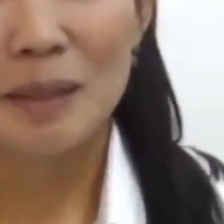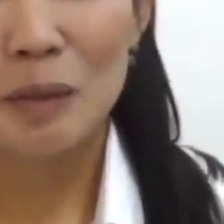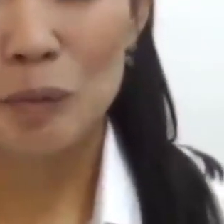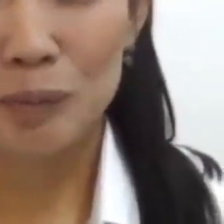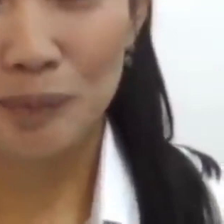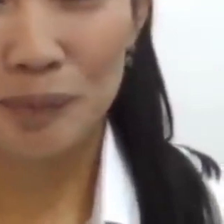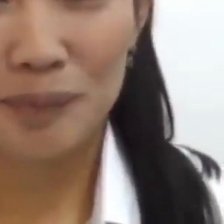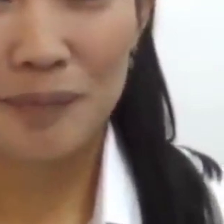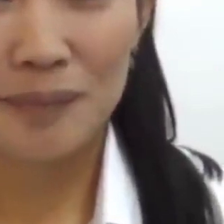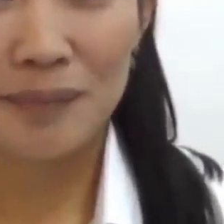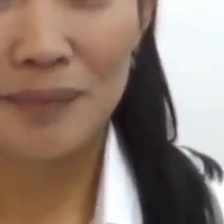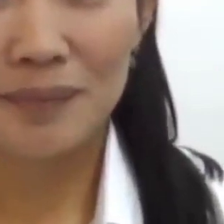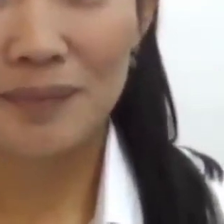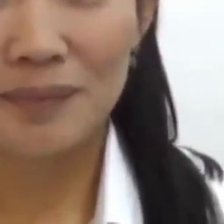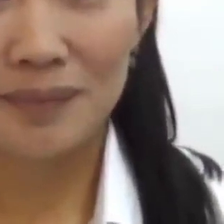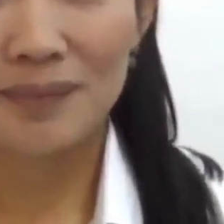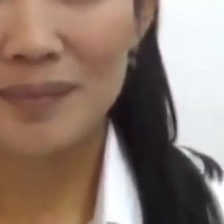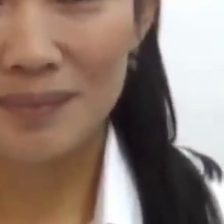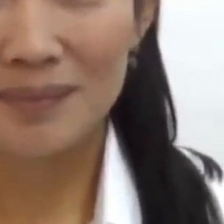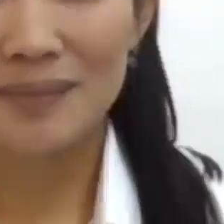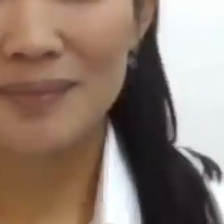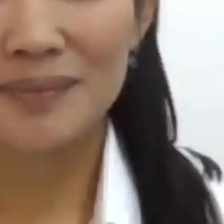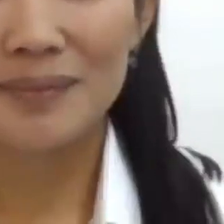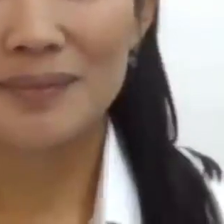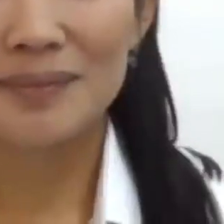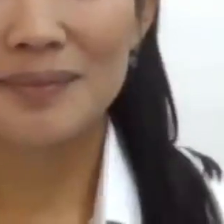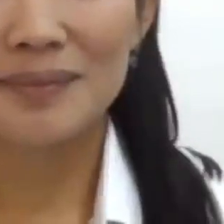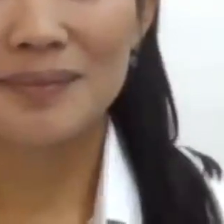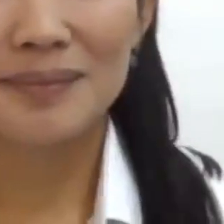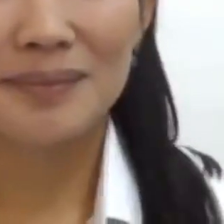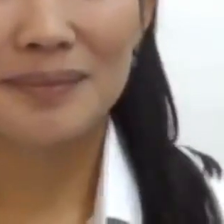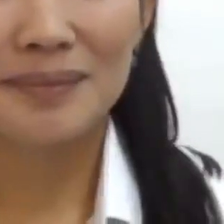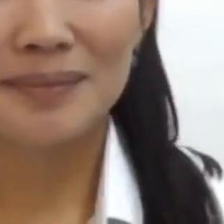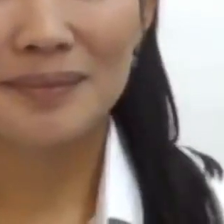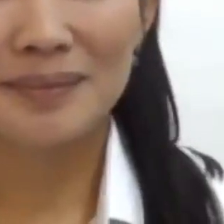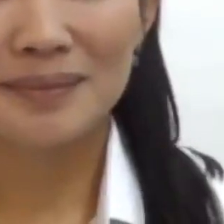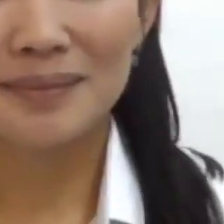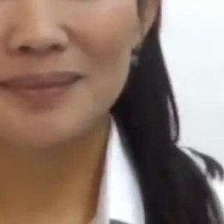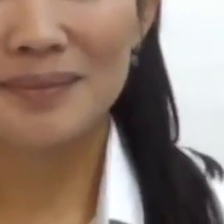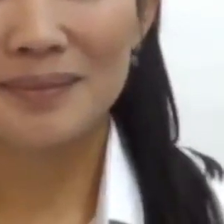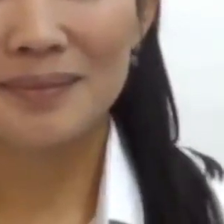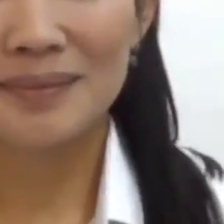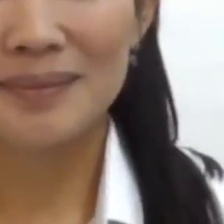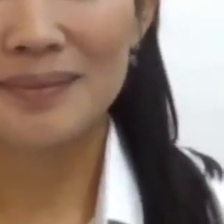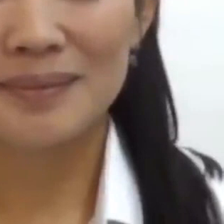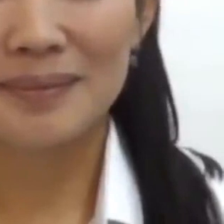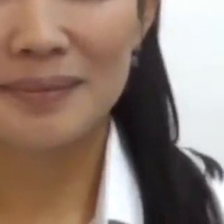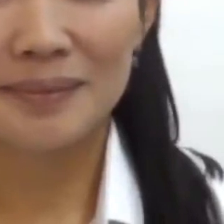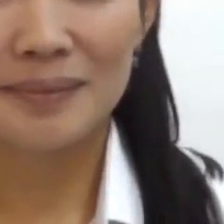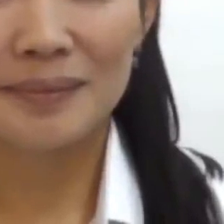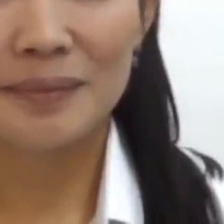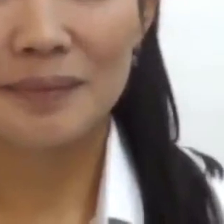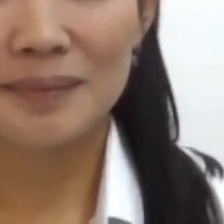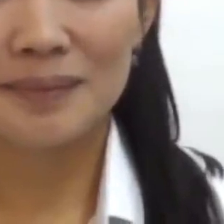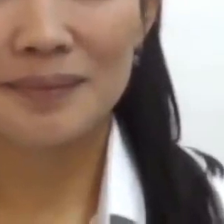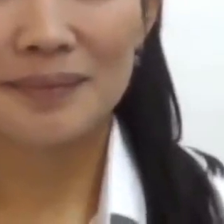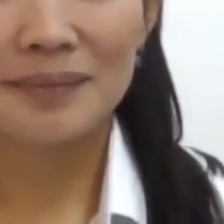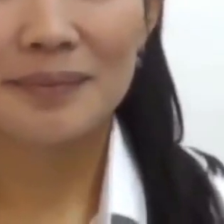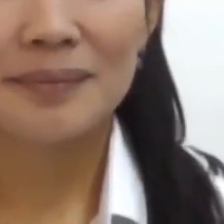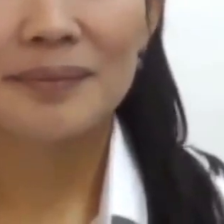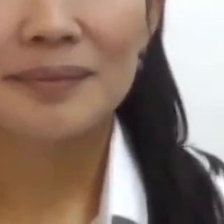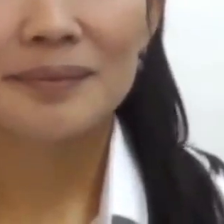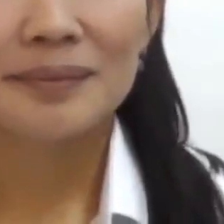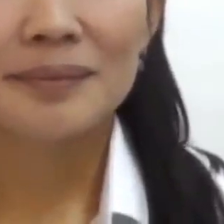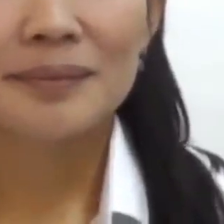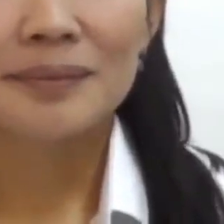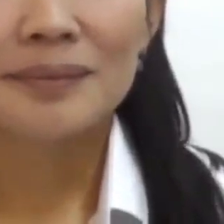a nossa colega palestrante, a Laura. É uma honra dividir esse painel com uma pessoa tão qualificada. Eu